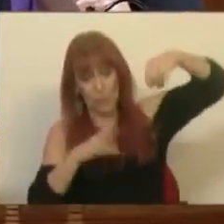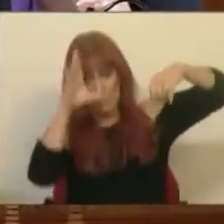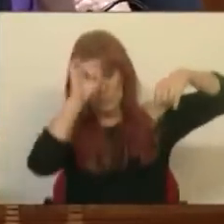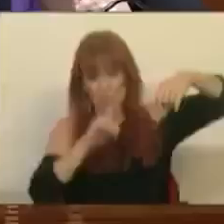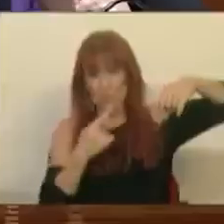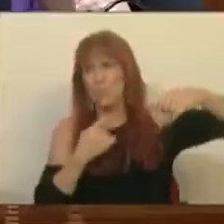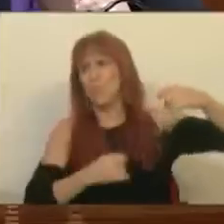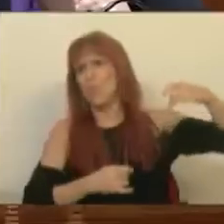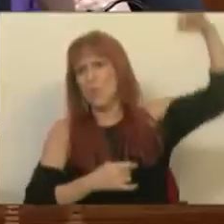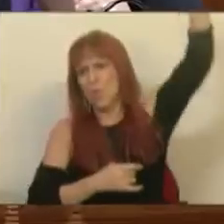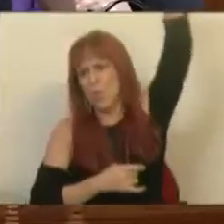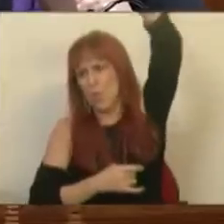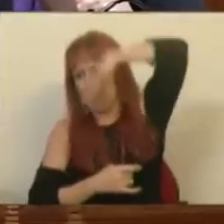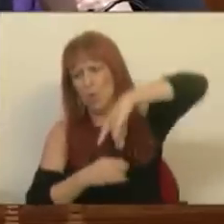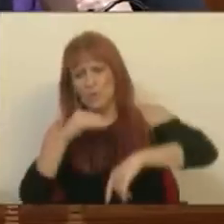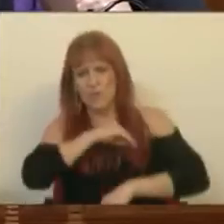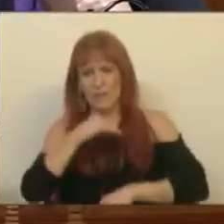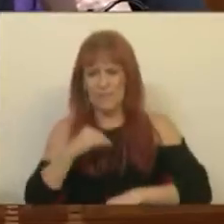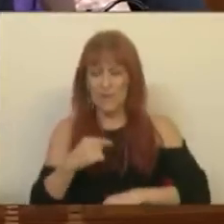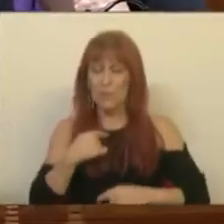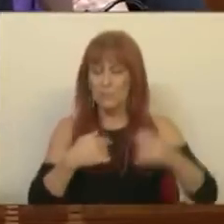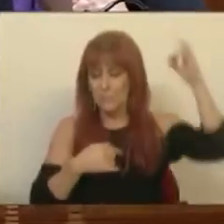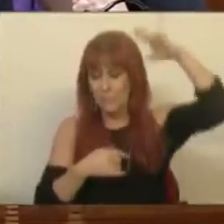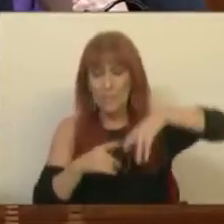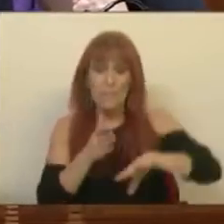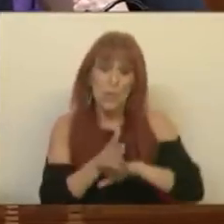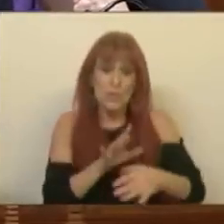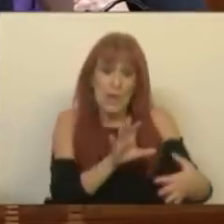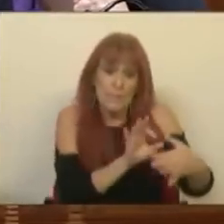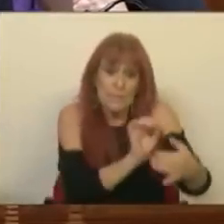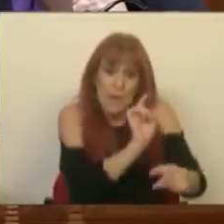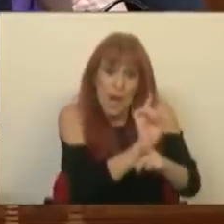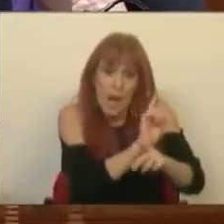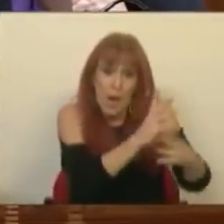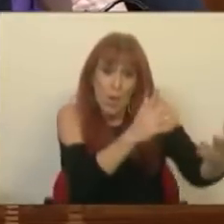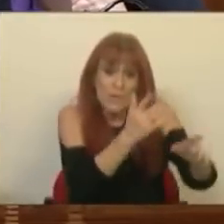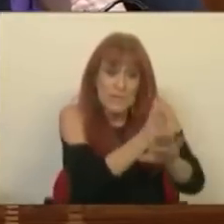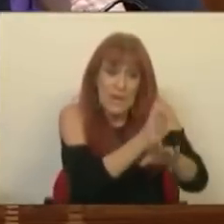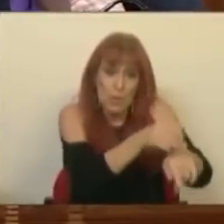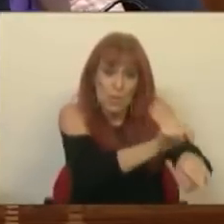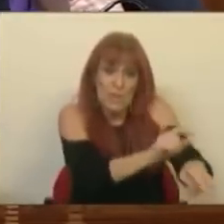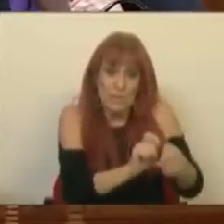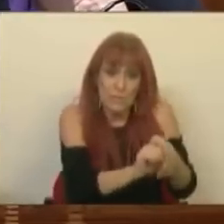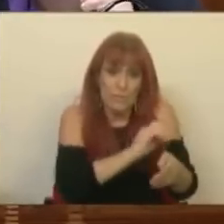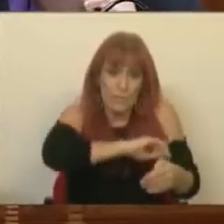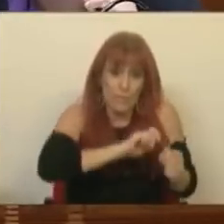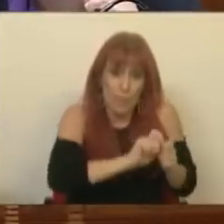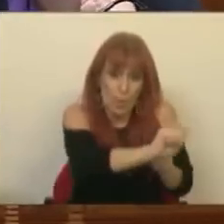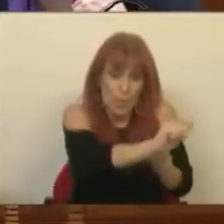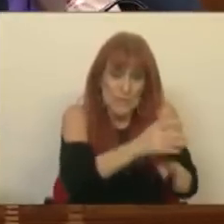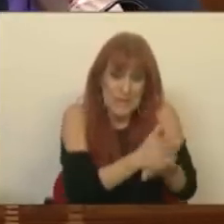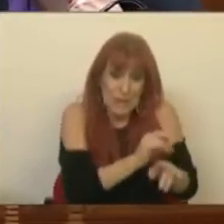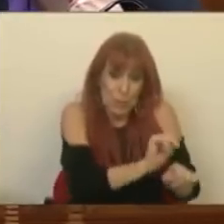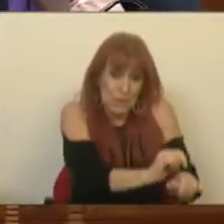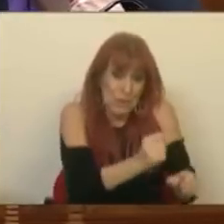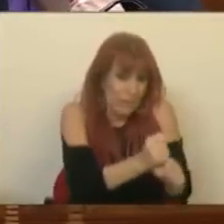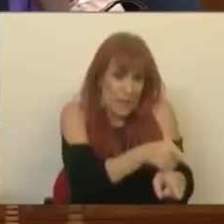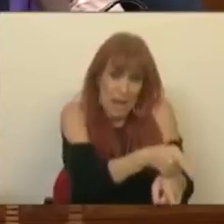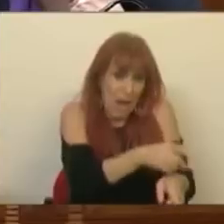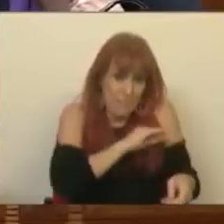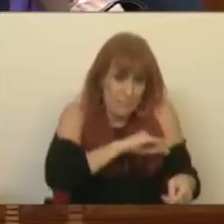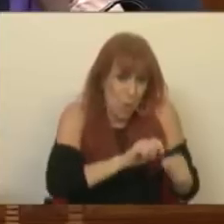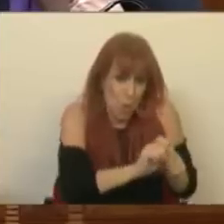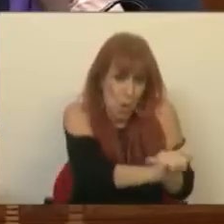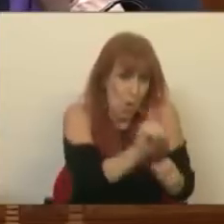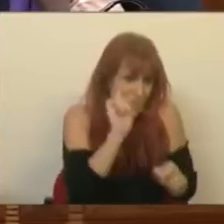muitíssimo superior ou do salário ou do salário mínimo mas é o setor ajustado àquele setor em relação ao estado àquele setor de atividade